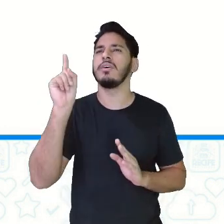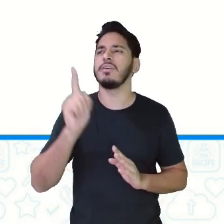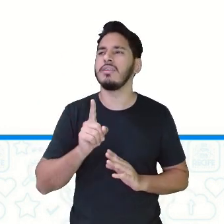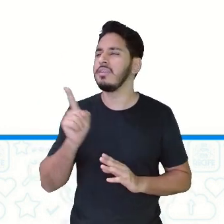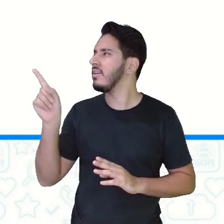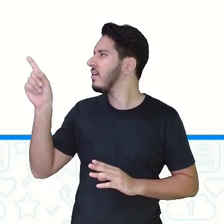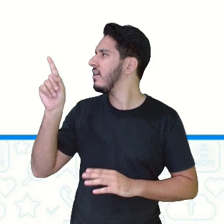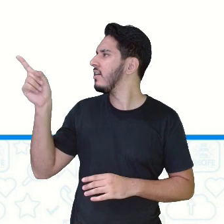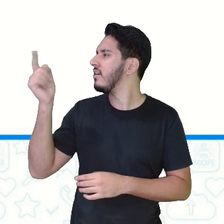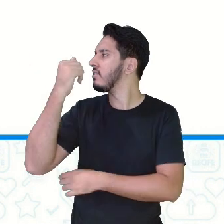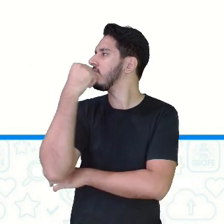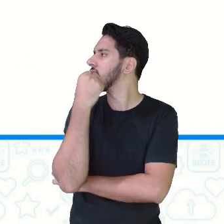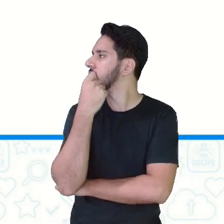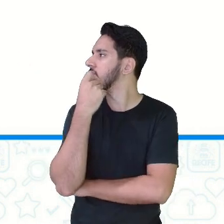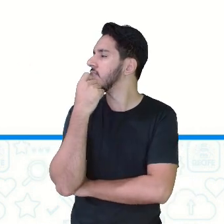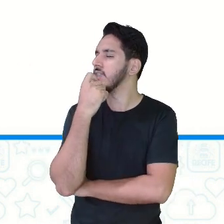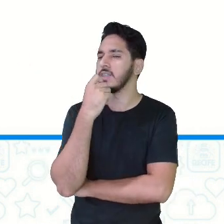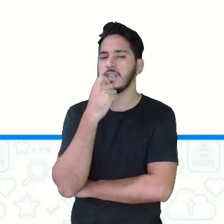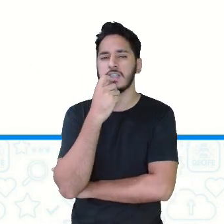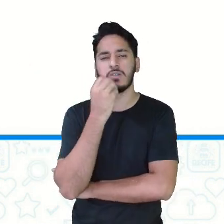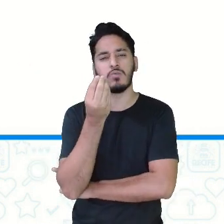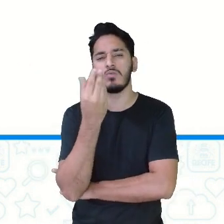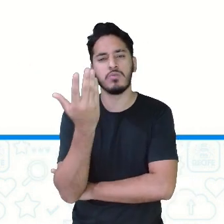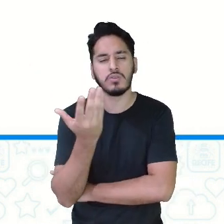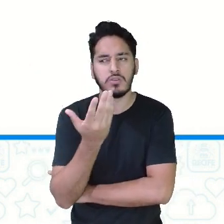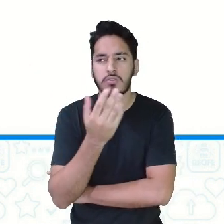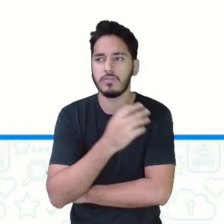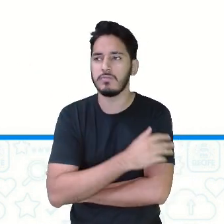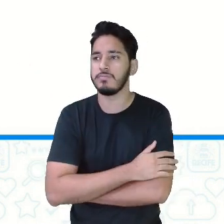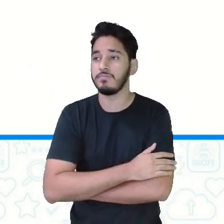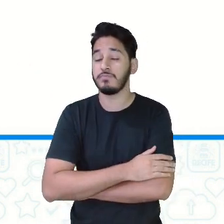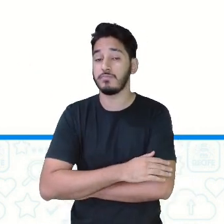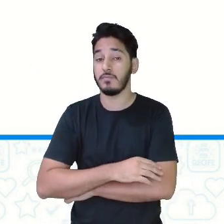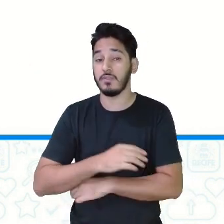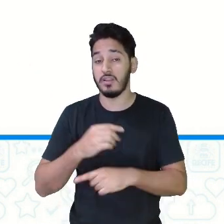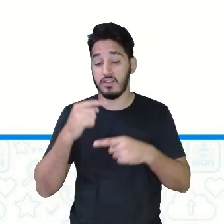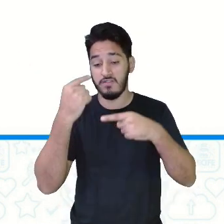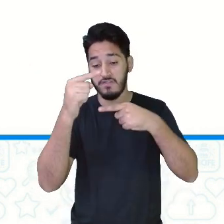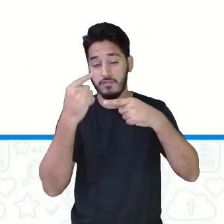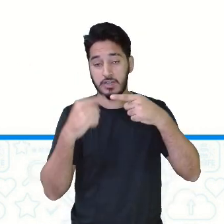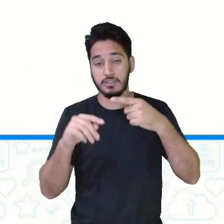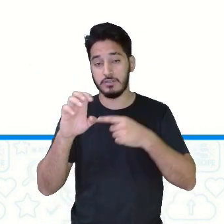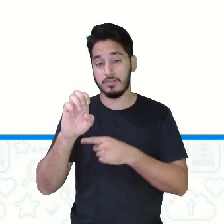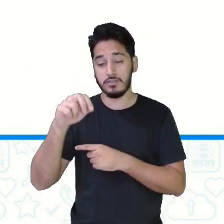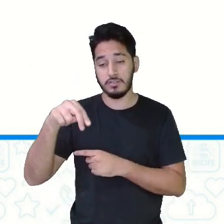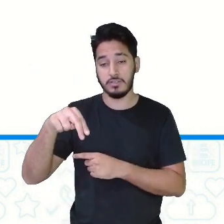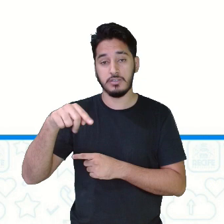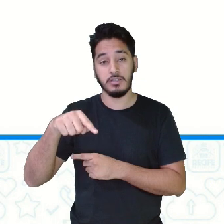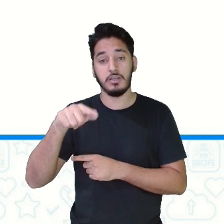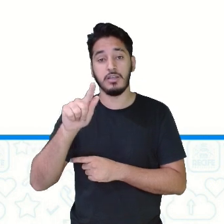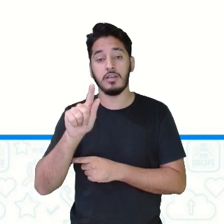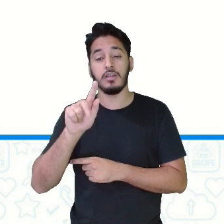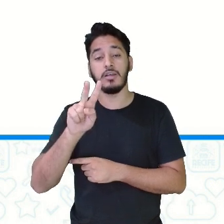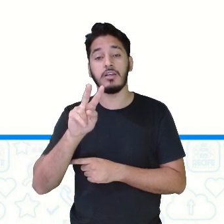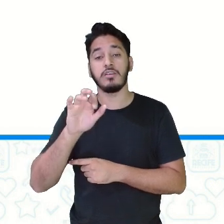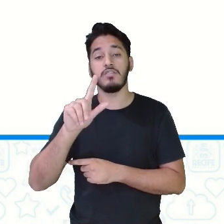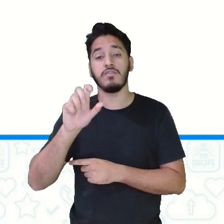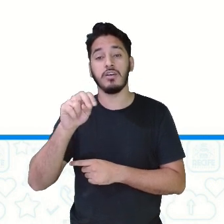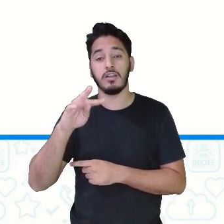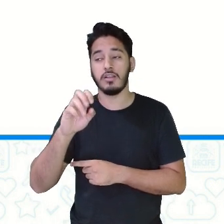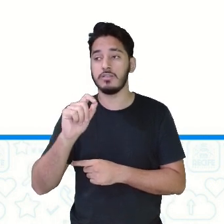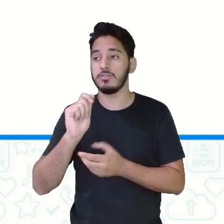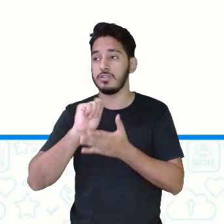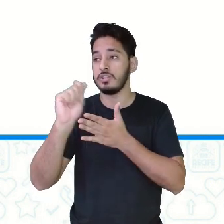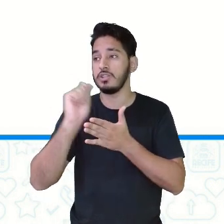são frações equivalentes, professora? Frações equivalentes são frações escritas de formas